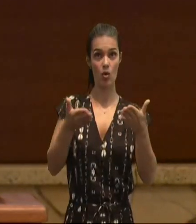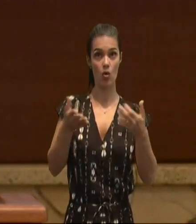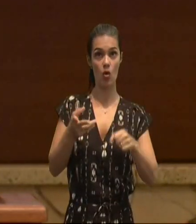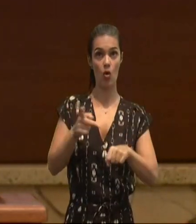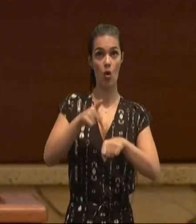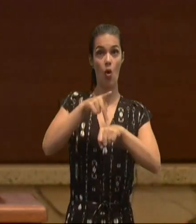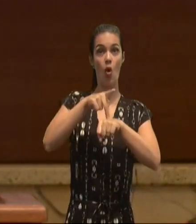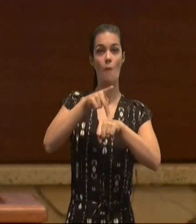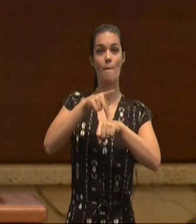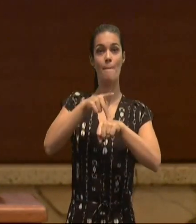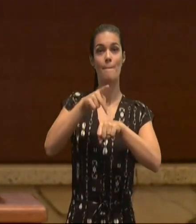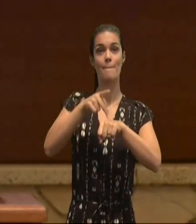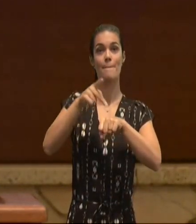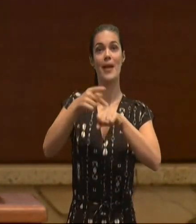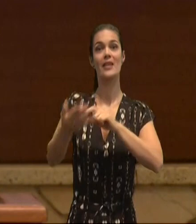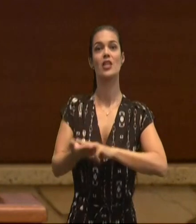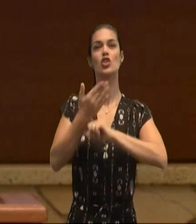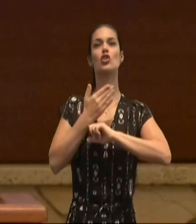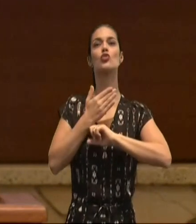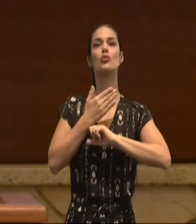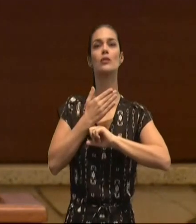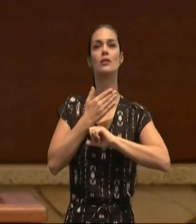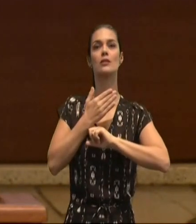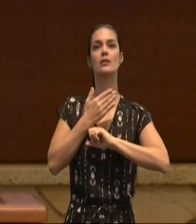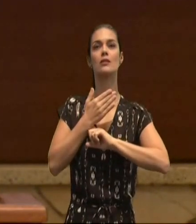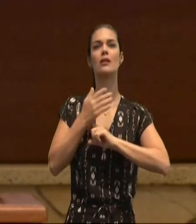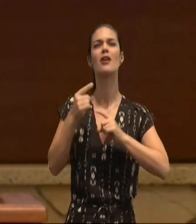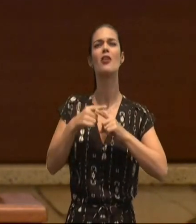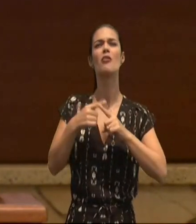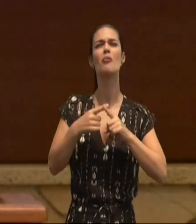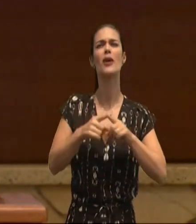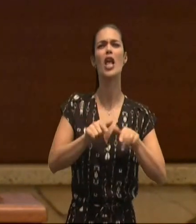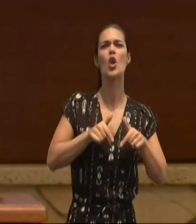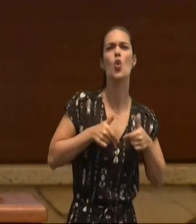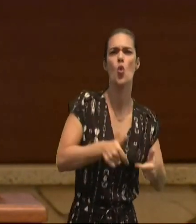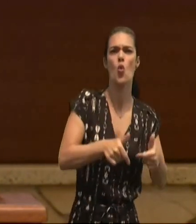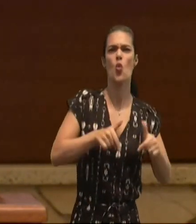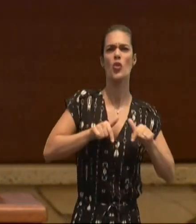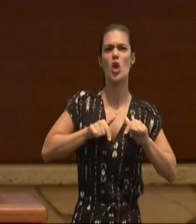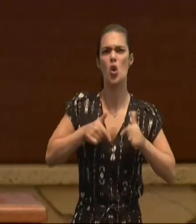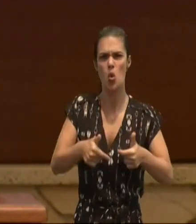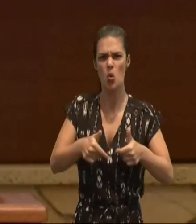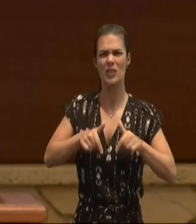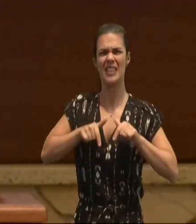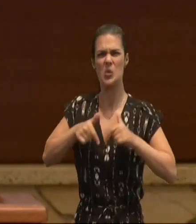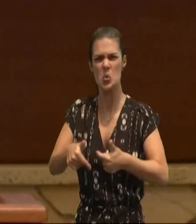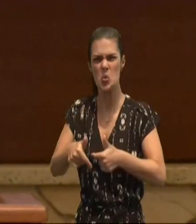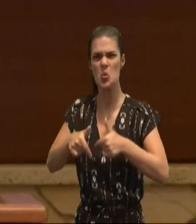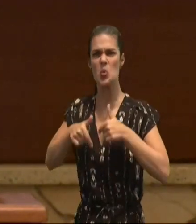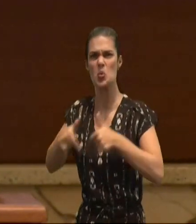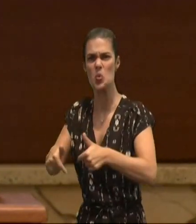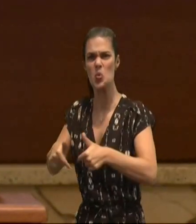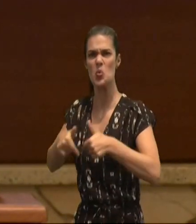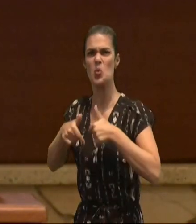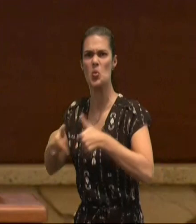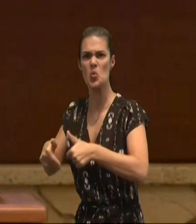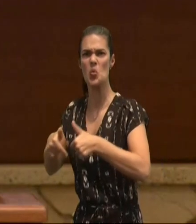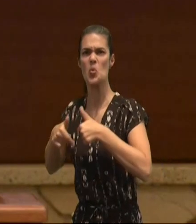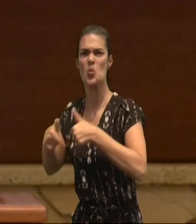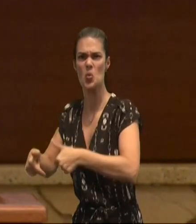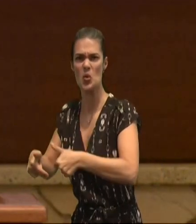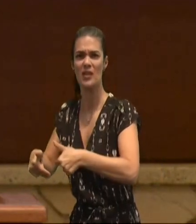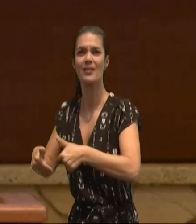do socorro. Porque depois de tantas lutas, de tantas derrotas, de tantas